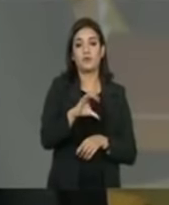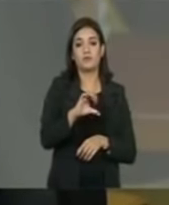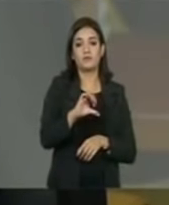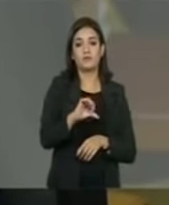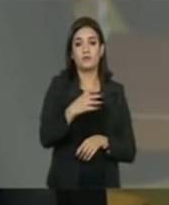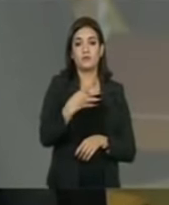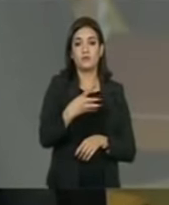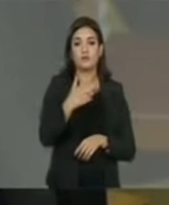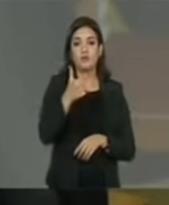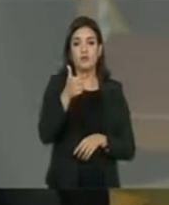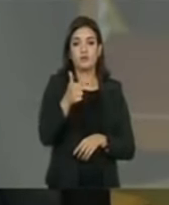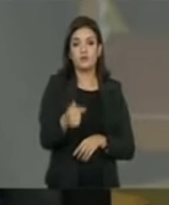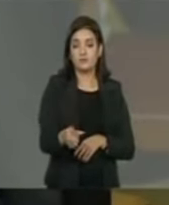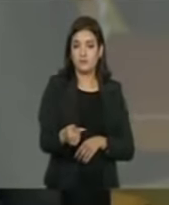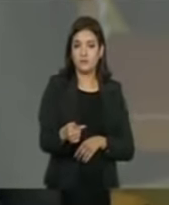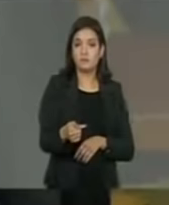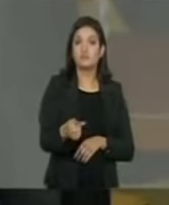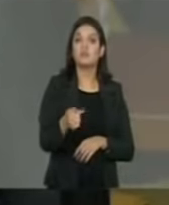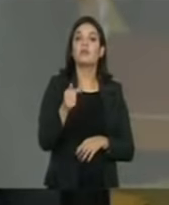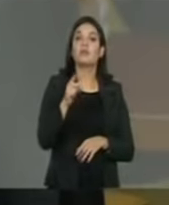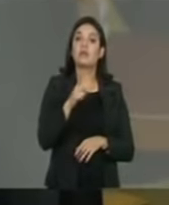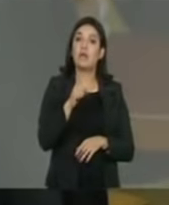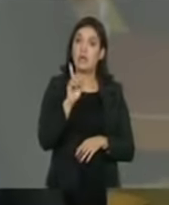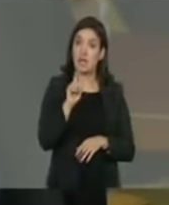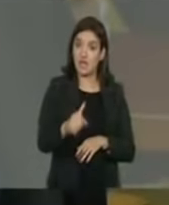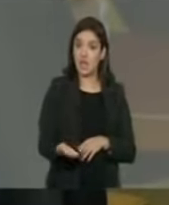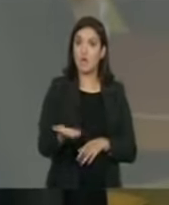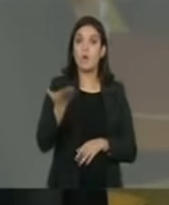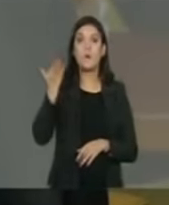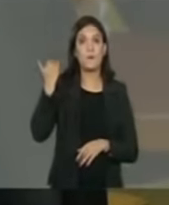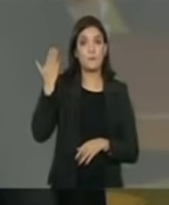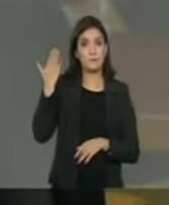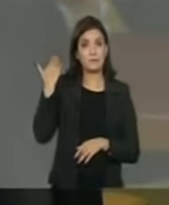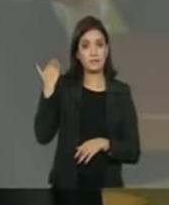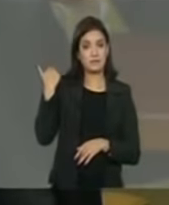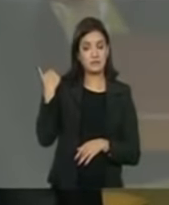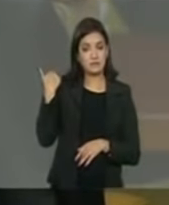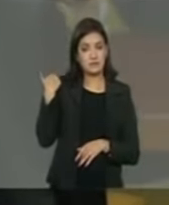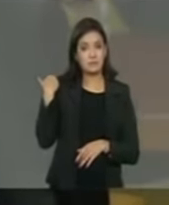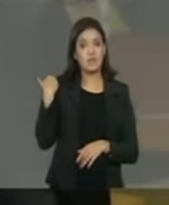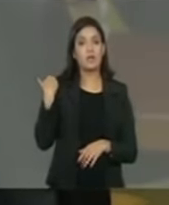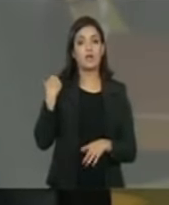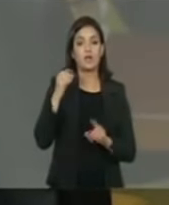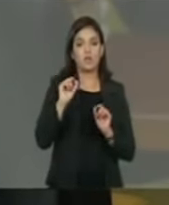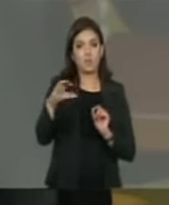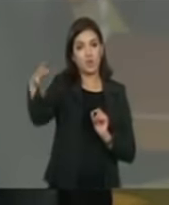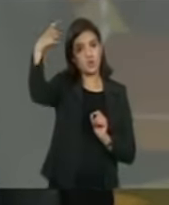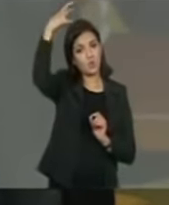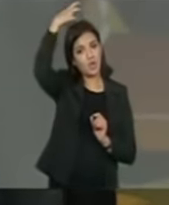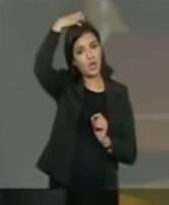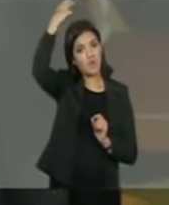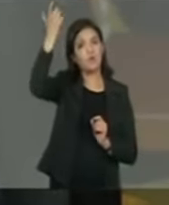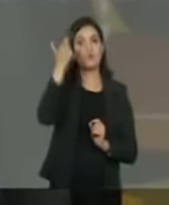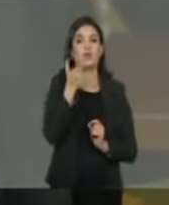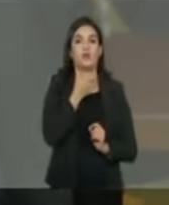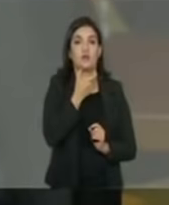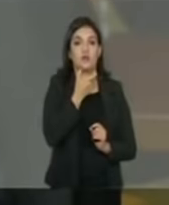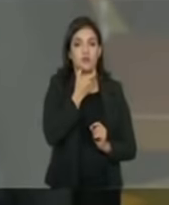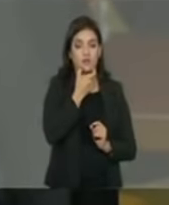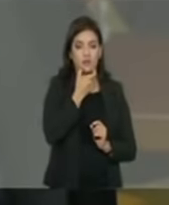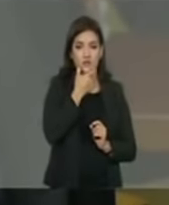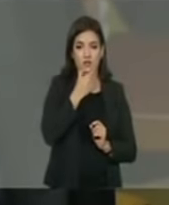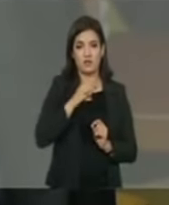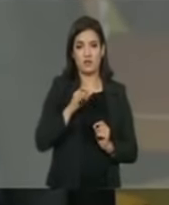veio a um passado totalitário do reino da itália o reino da itália